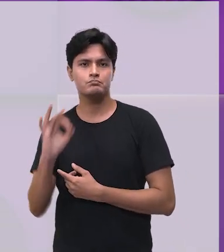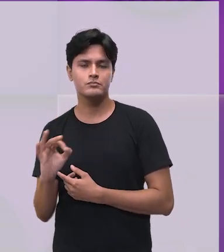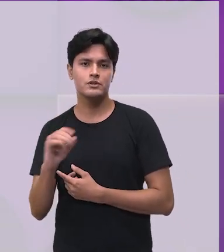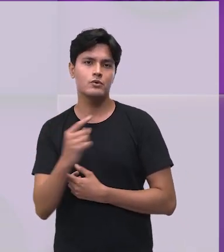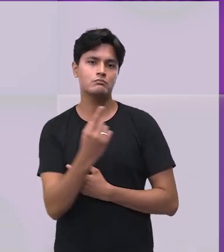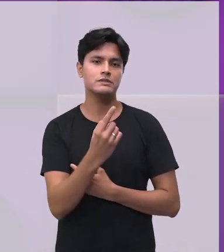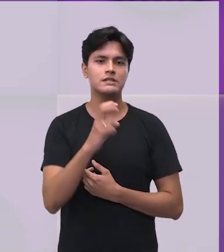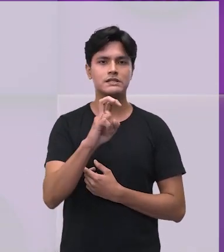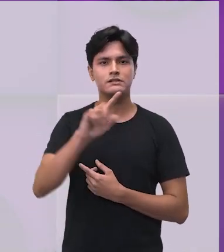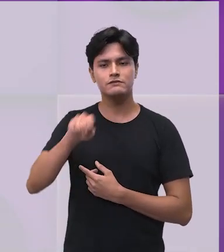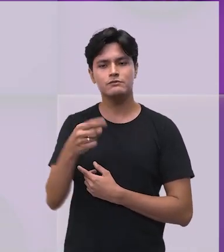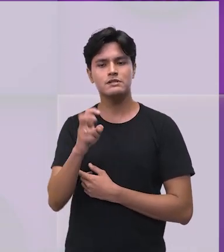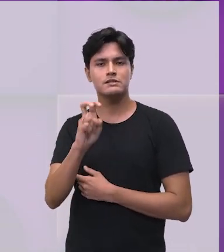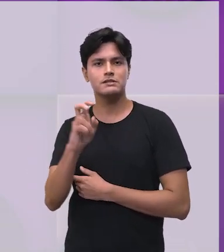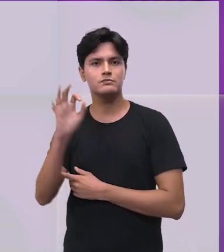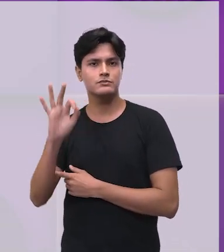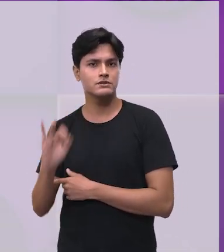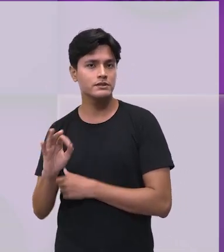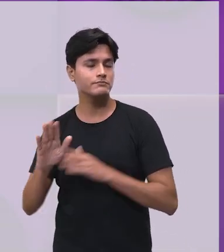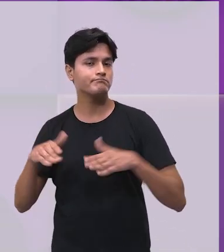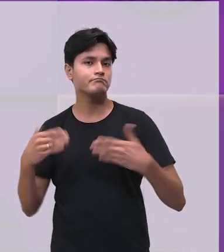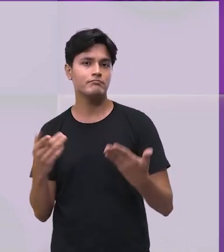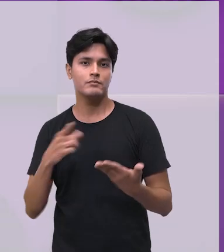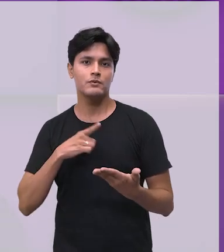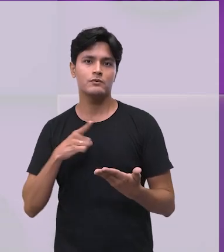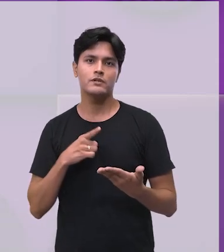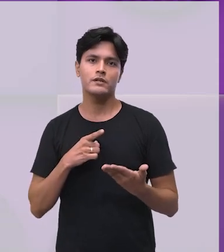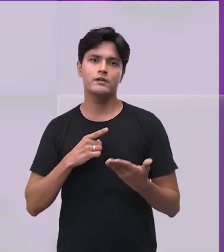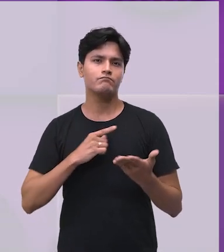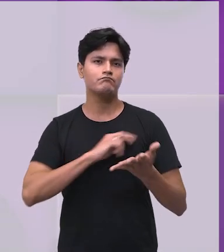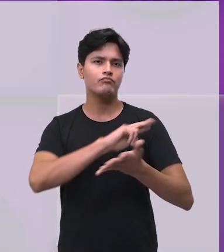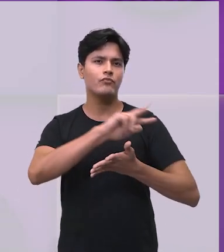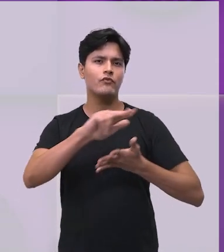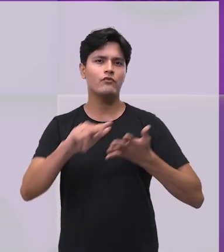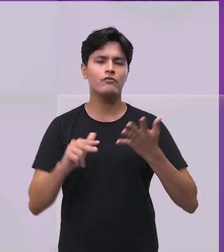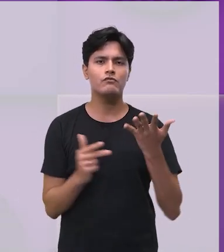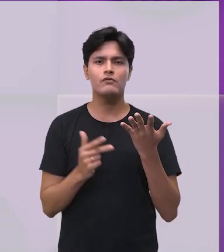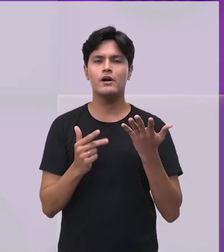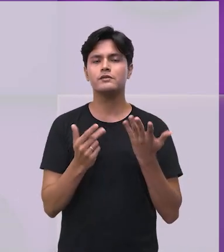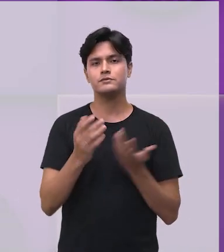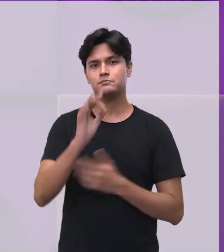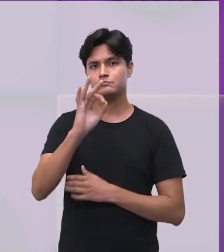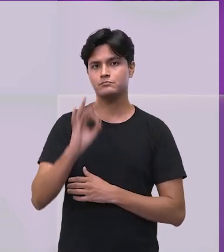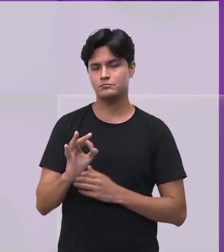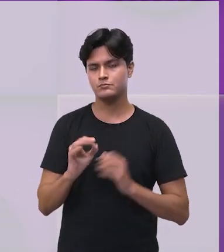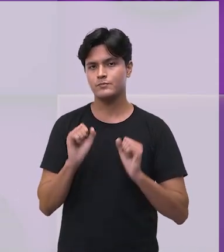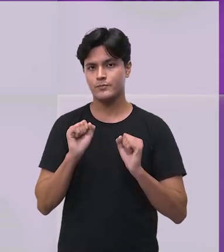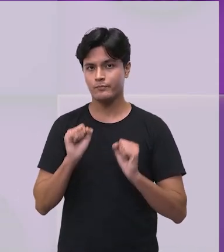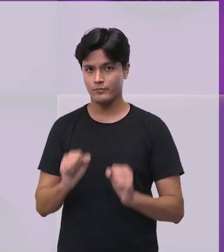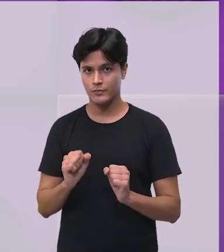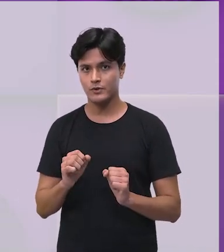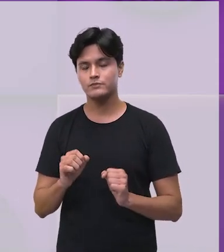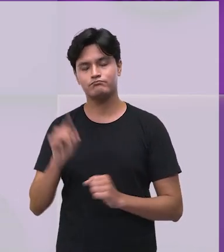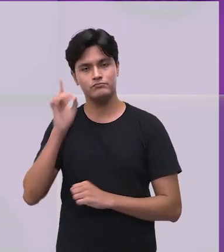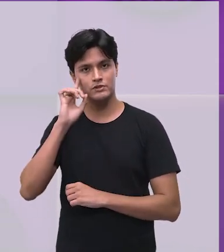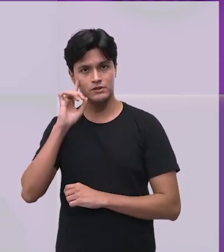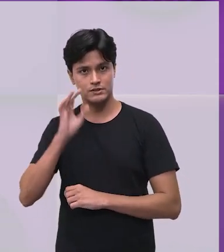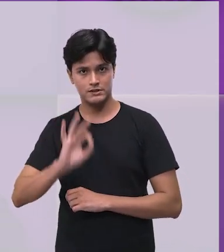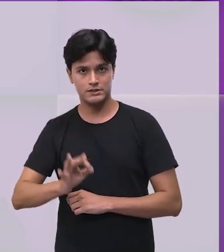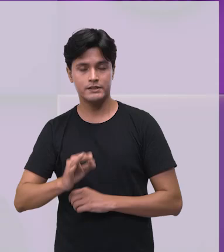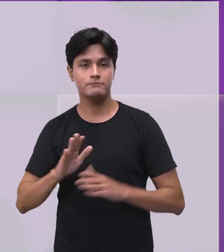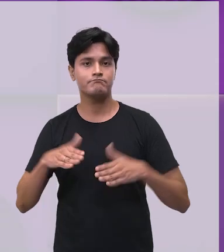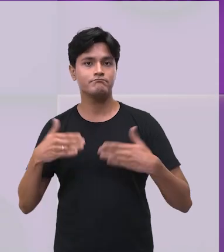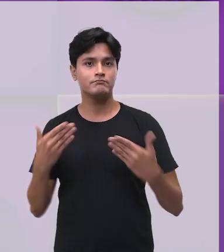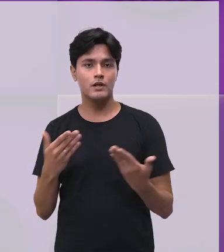15,5%, por exemplo. Então nós temos vários tipos de porcentagem, né, que a gente pode encontrar. Então toda vez que a gente